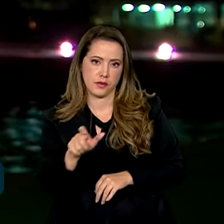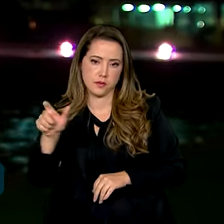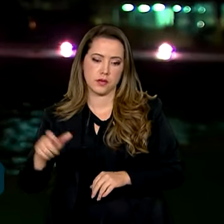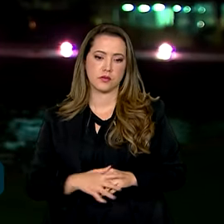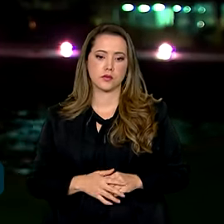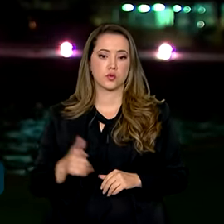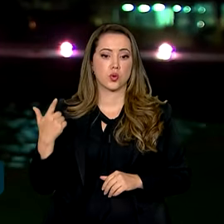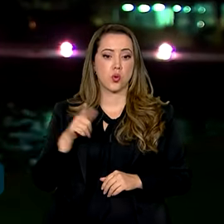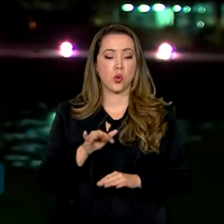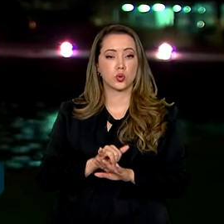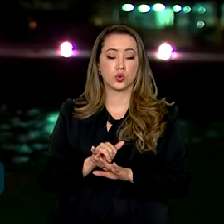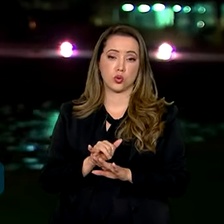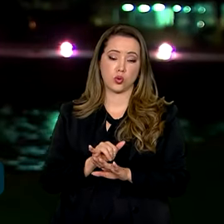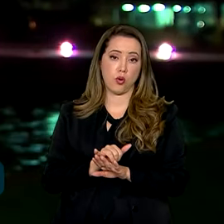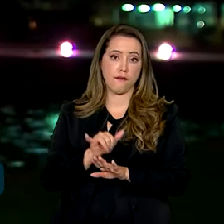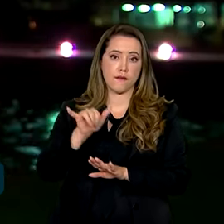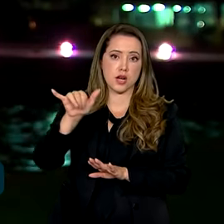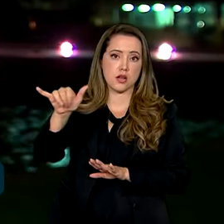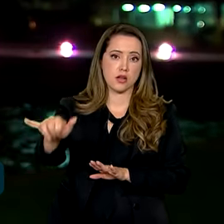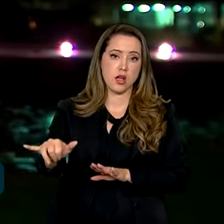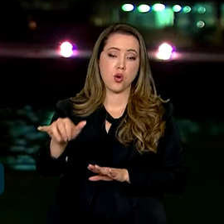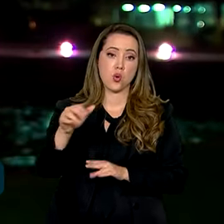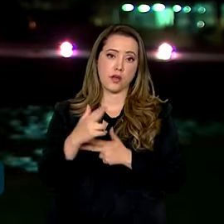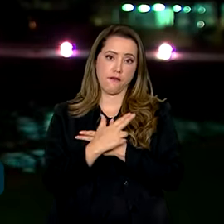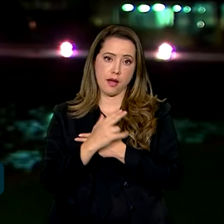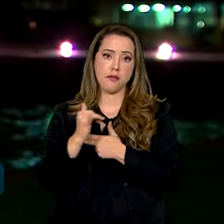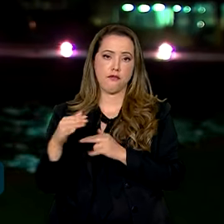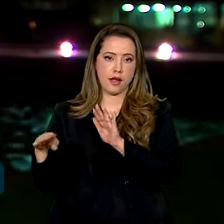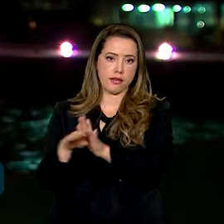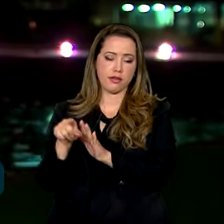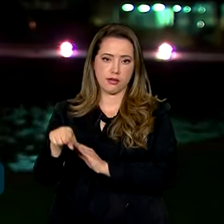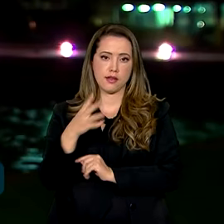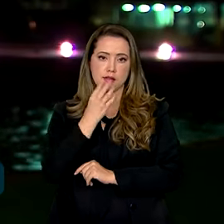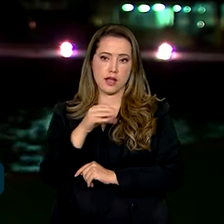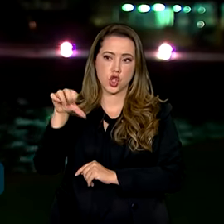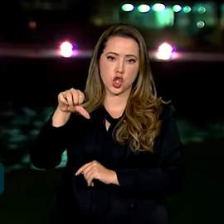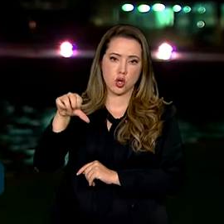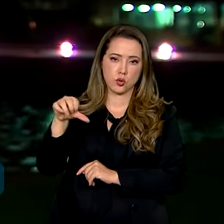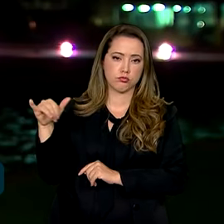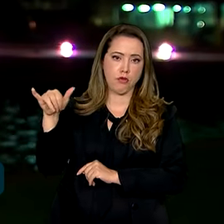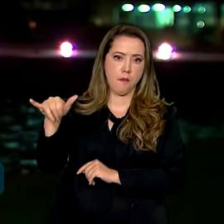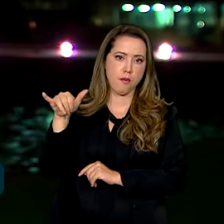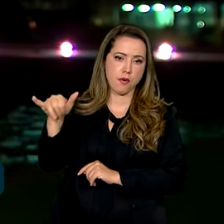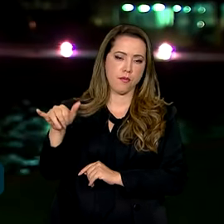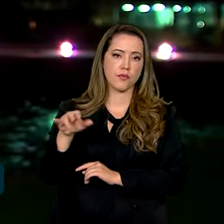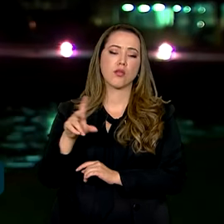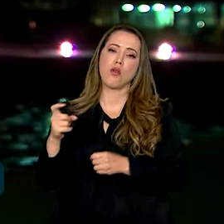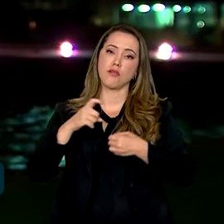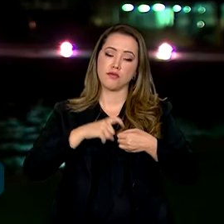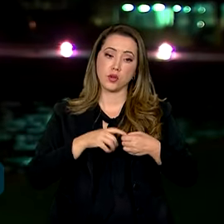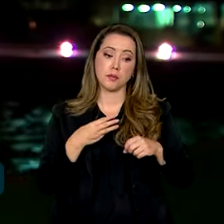uma aeronave da FAB vai decolar do Rio de Janeiro para Tel Aviv, em Israel. Será o nono voo de repatriação, com retorno previsto